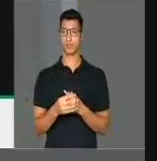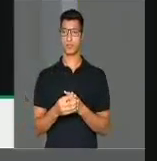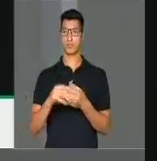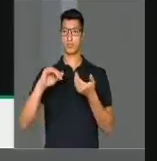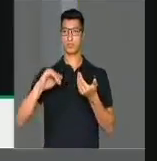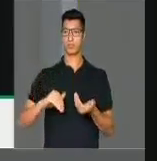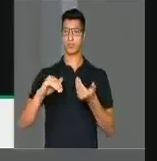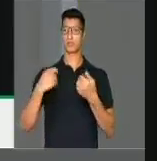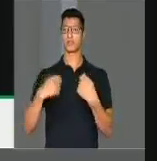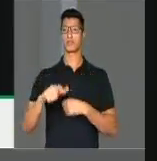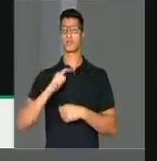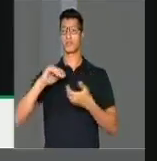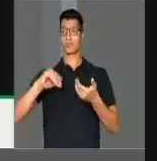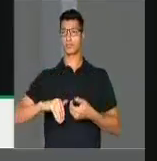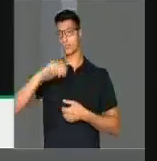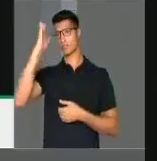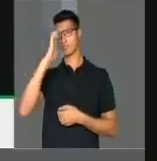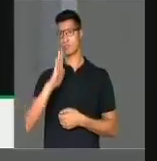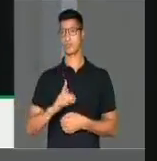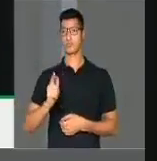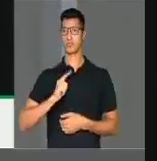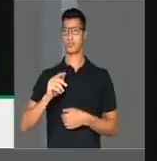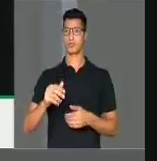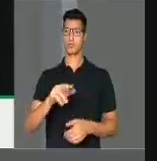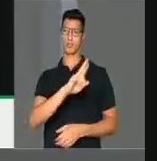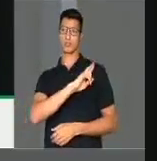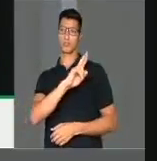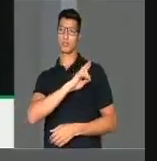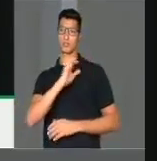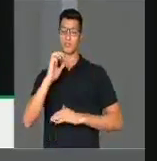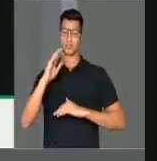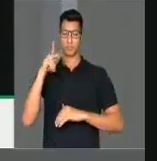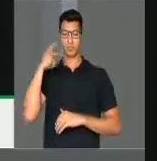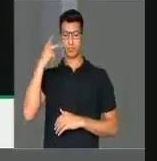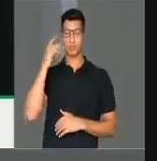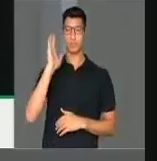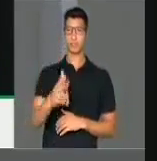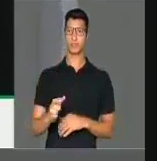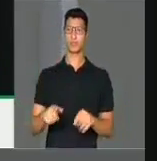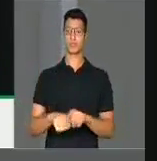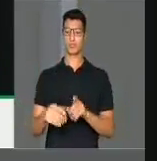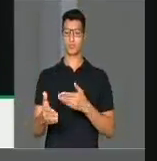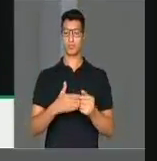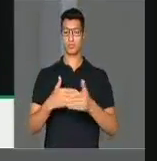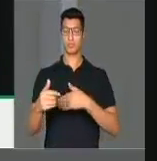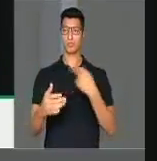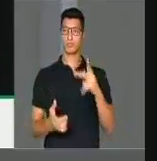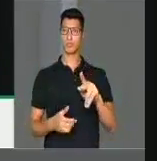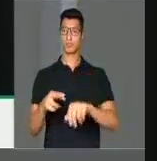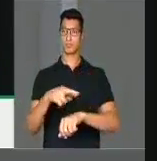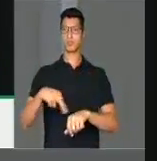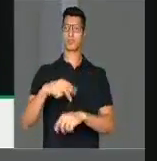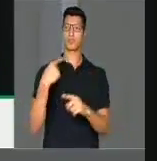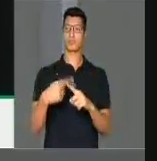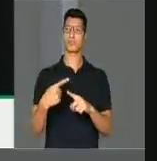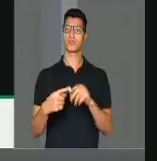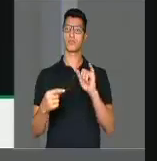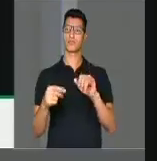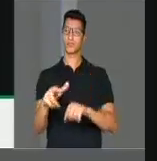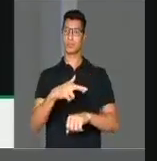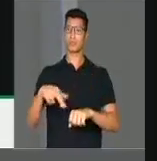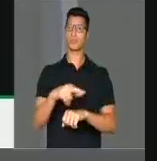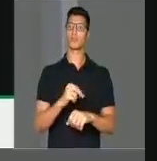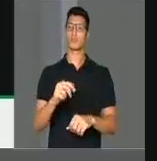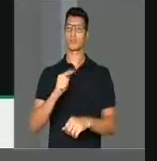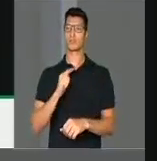nós, congressistas. Precisa o Congresso Nacional ter essa corresponsabilidade suprapartidariamente, independente das suas regiões, porque se a